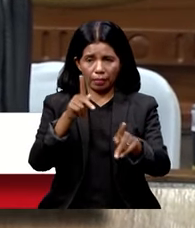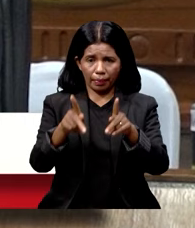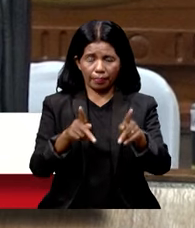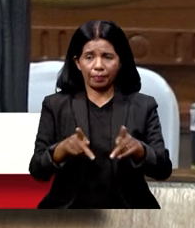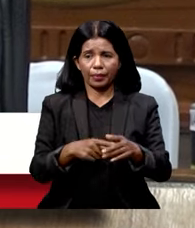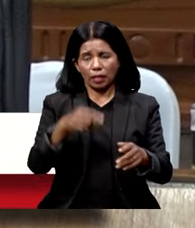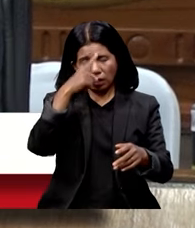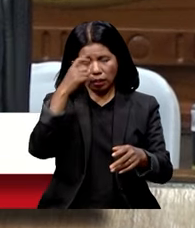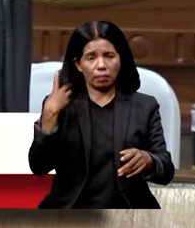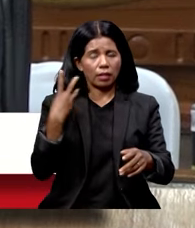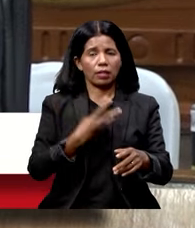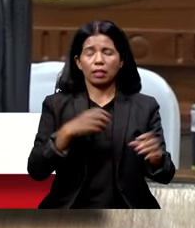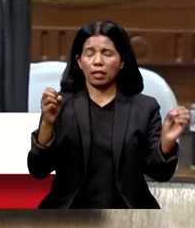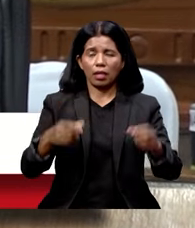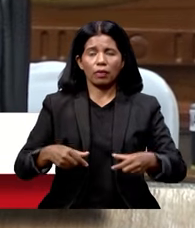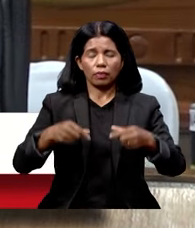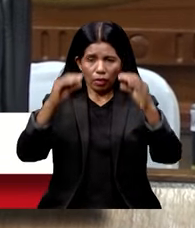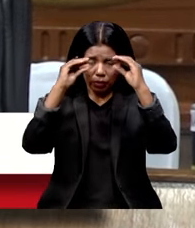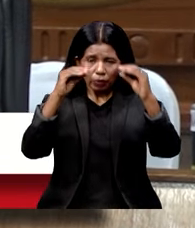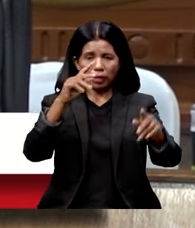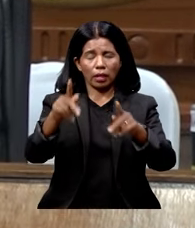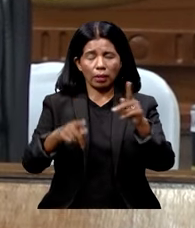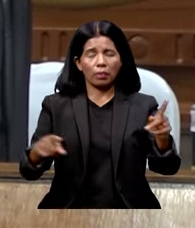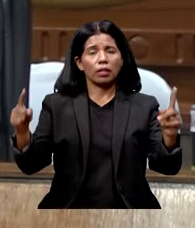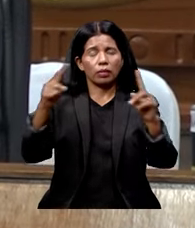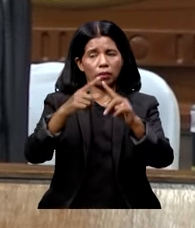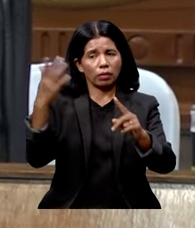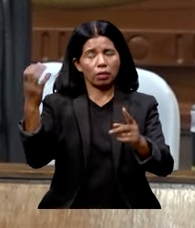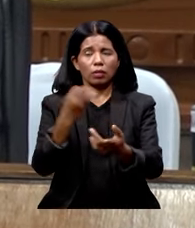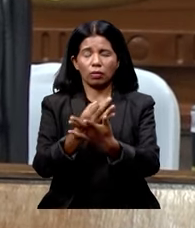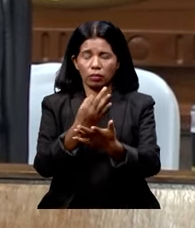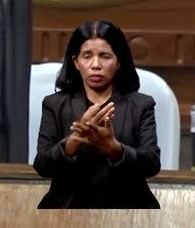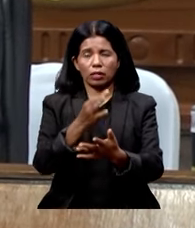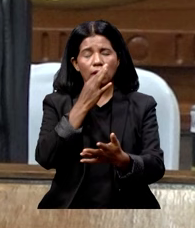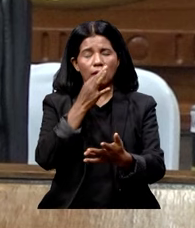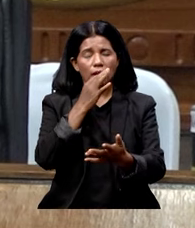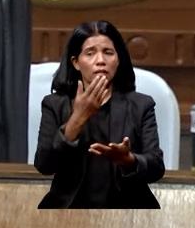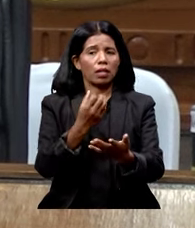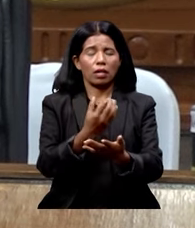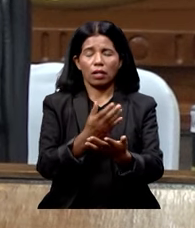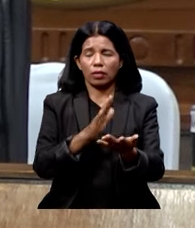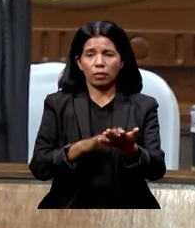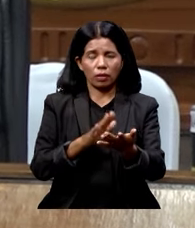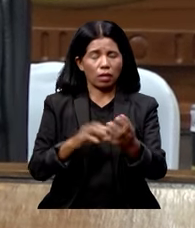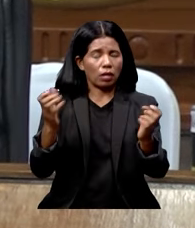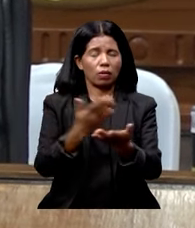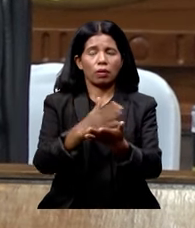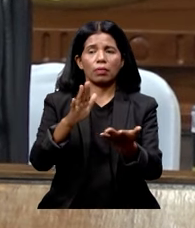Também de lá a recebida ema para a tua anubá, Osa merenda escolar nia la fola só saba merenda